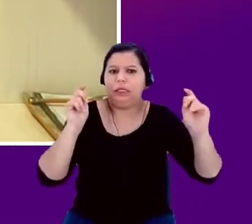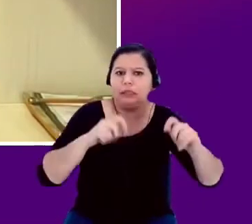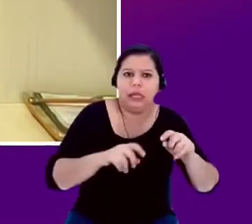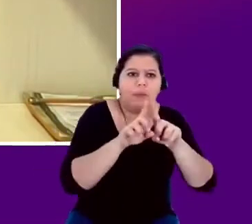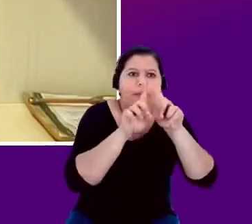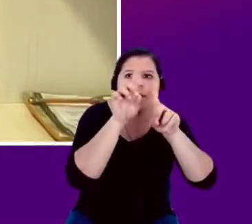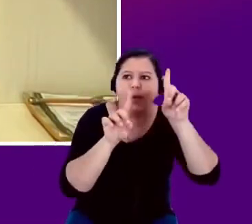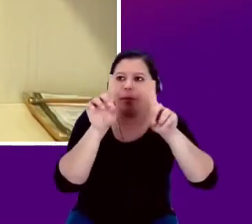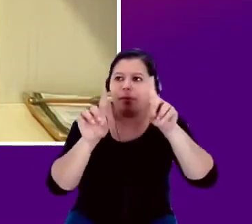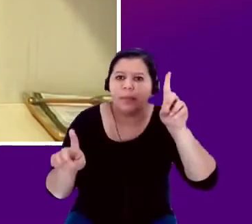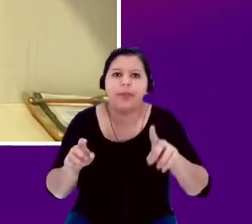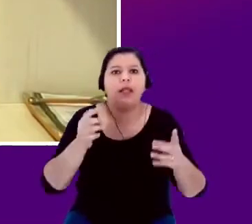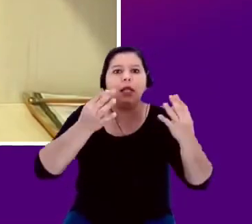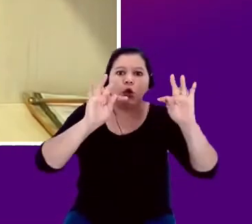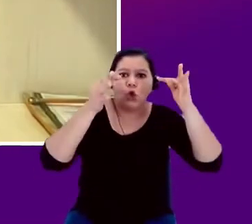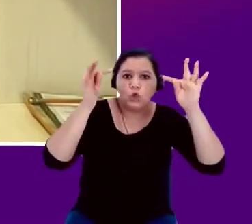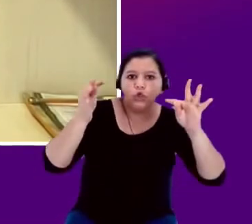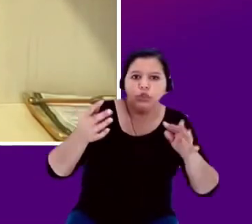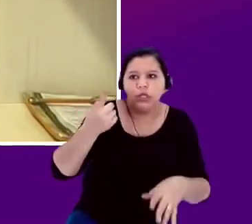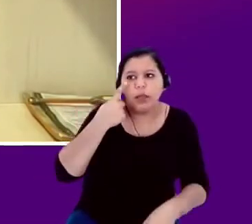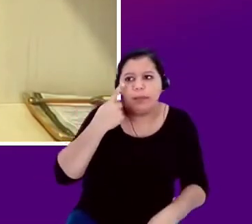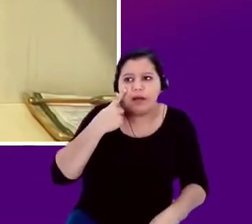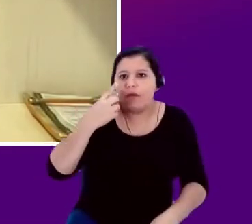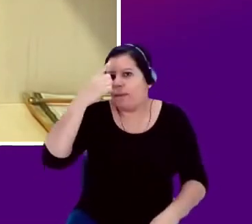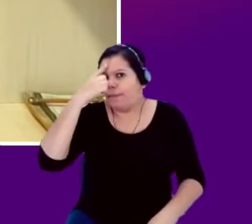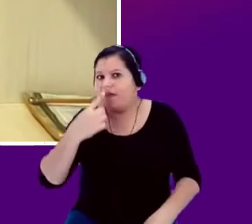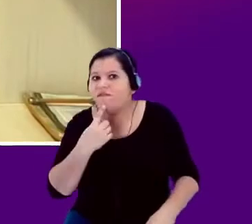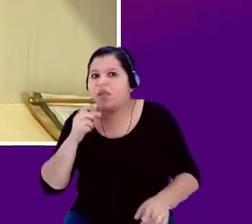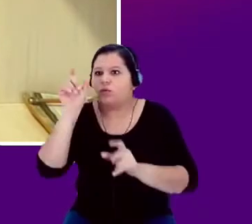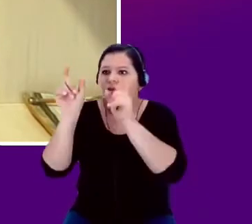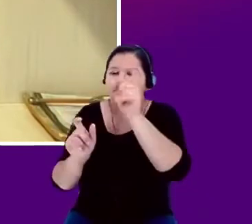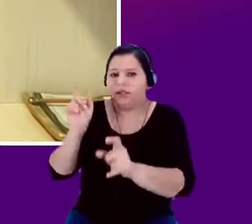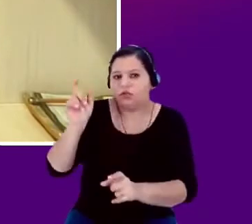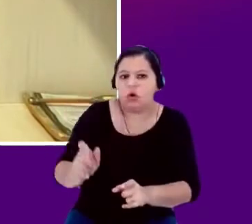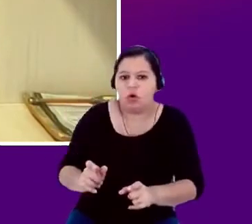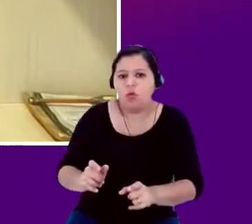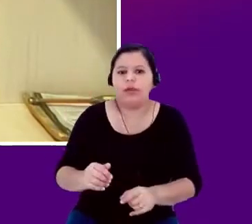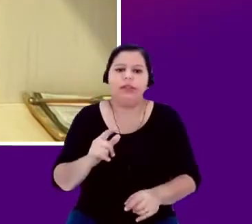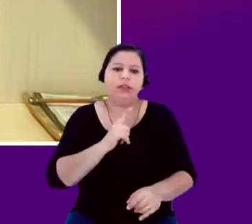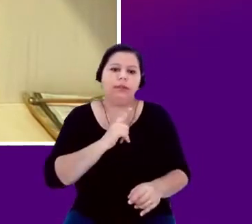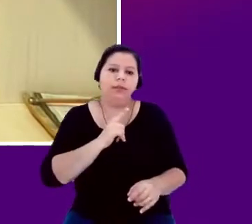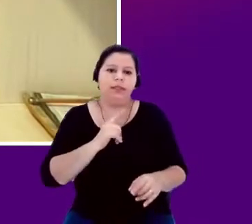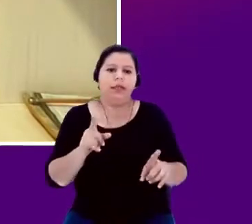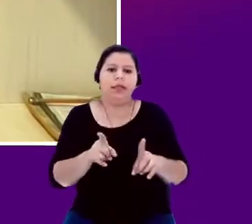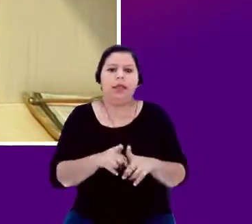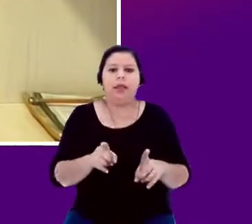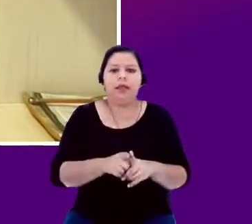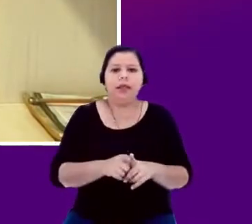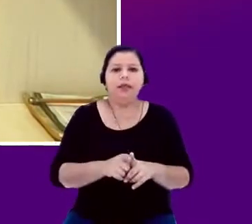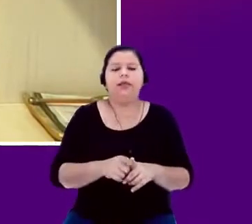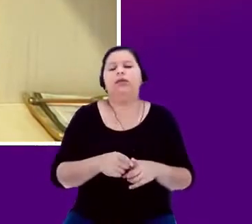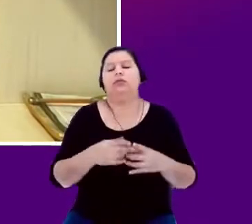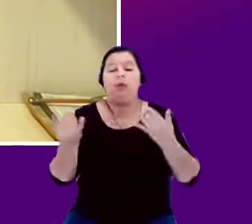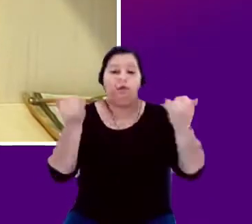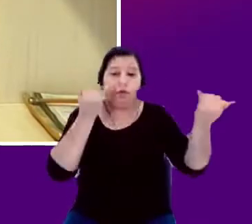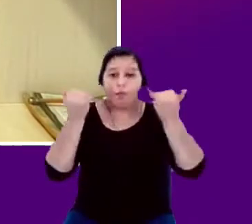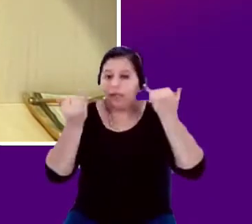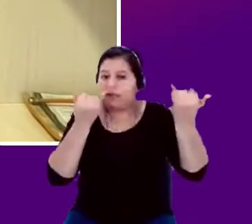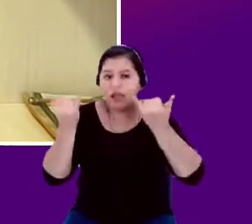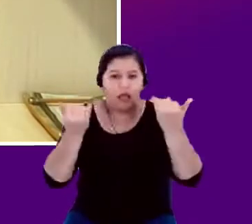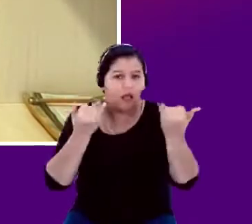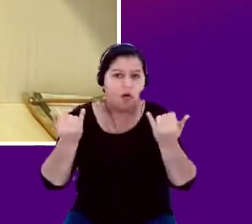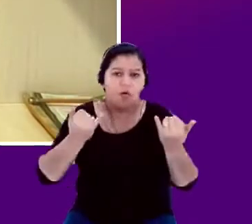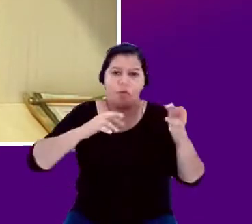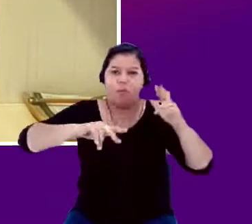sobre pessoas, né, formação de perfis, também um setor no qual existe uma significativa assimetria de informações, né,